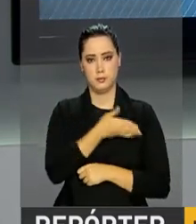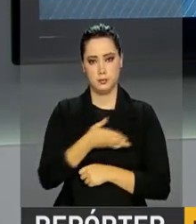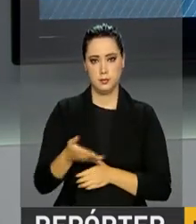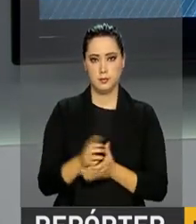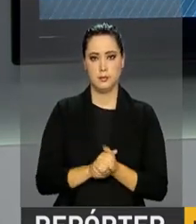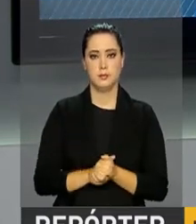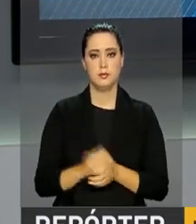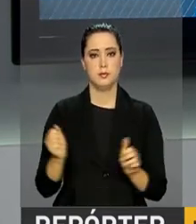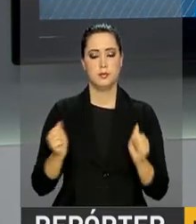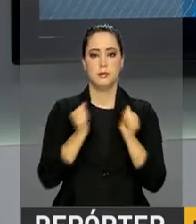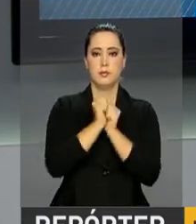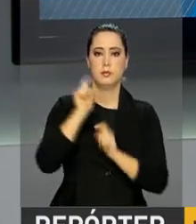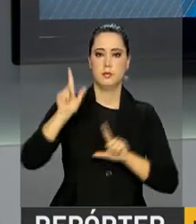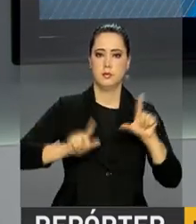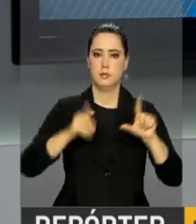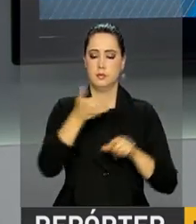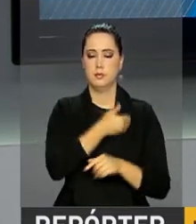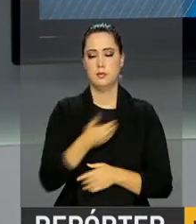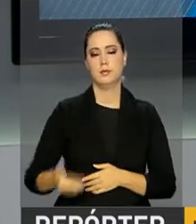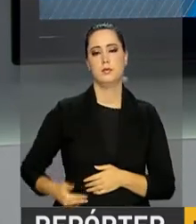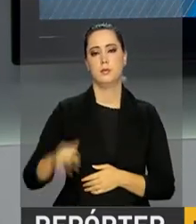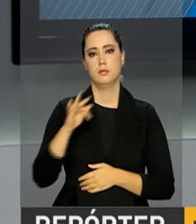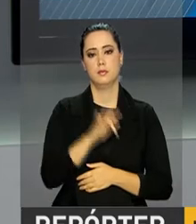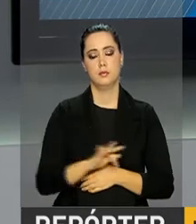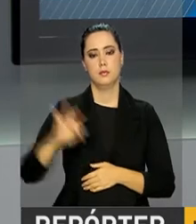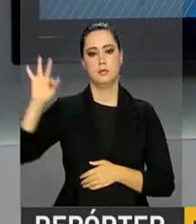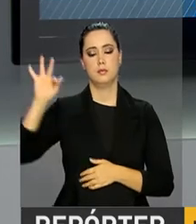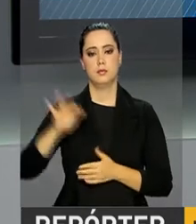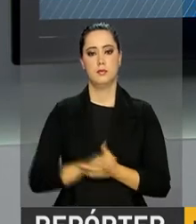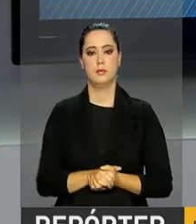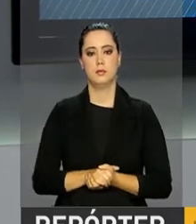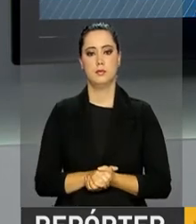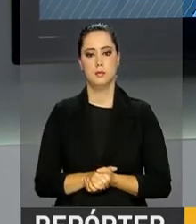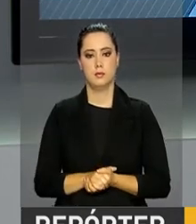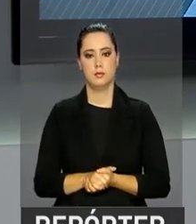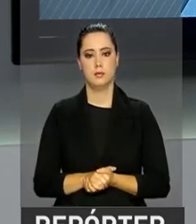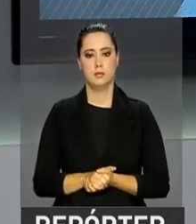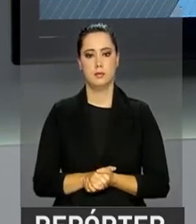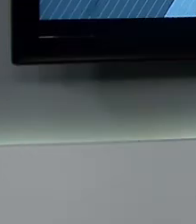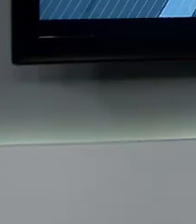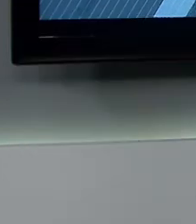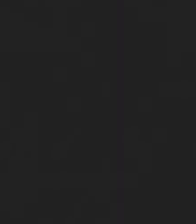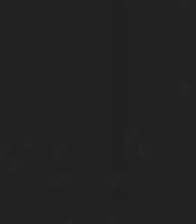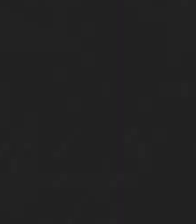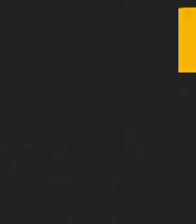na internet. Continue com a gente aqui na NBR, a TV do Governo Federal.